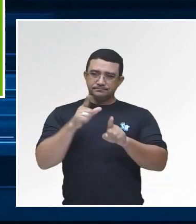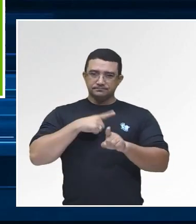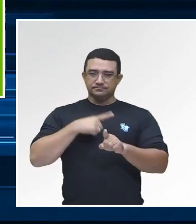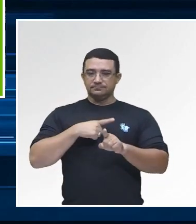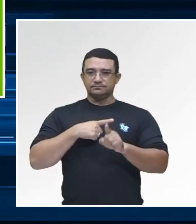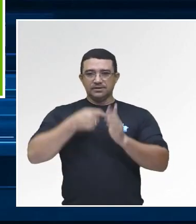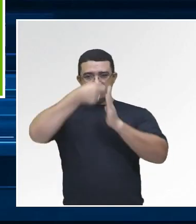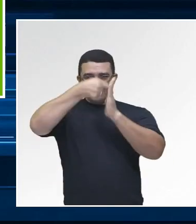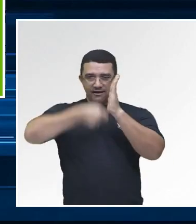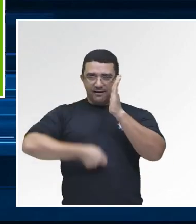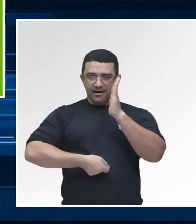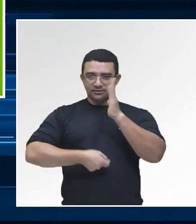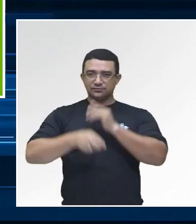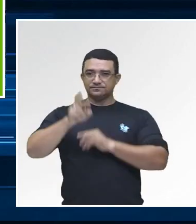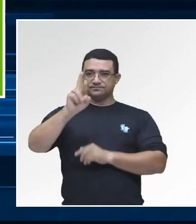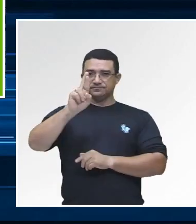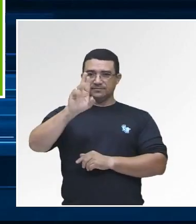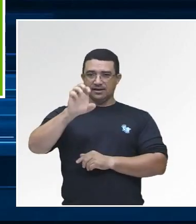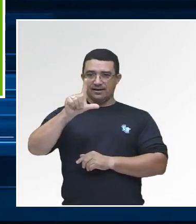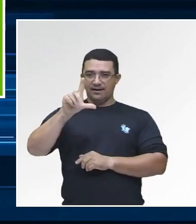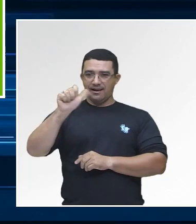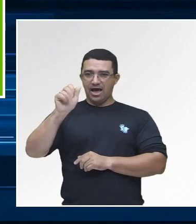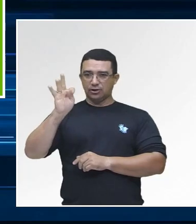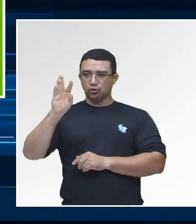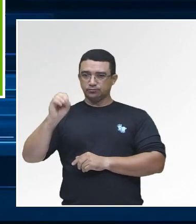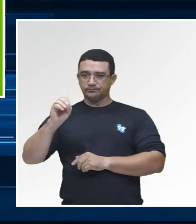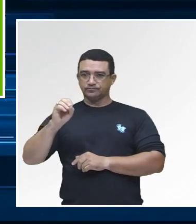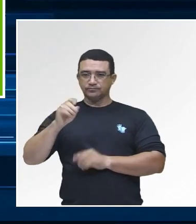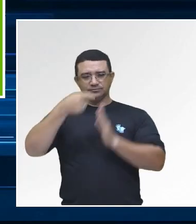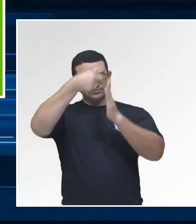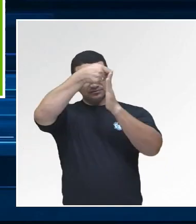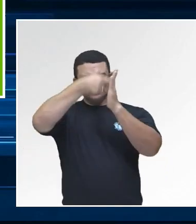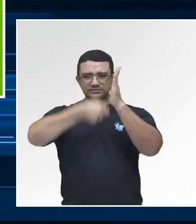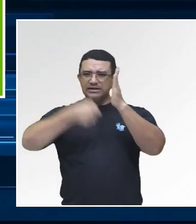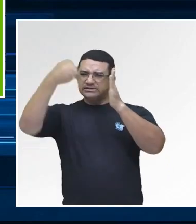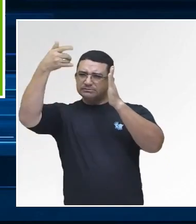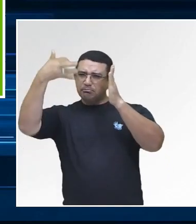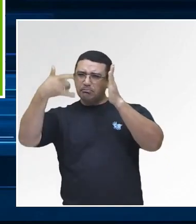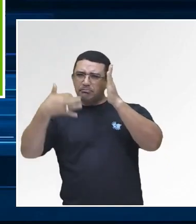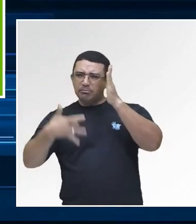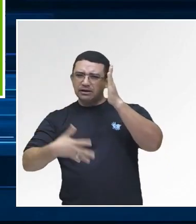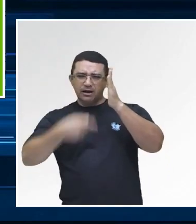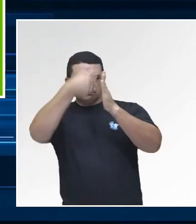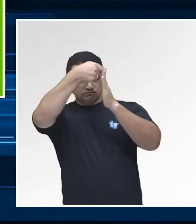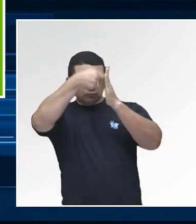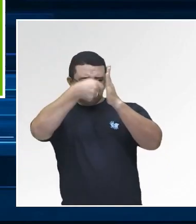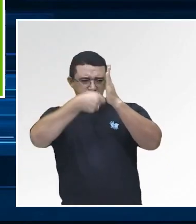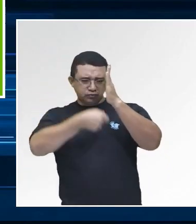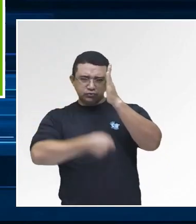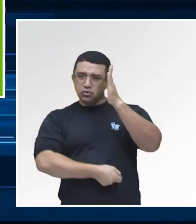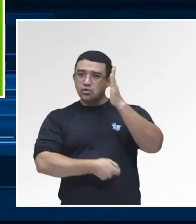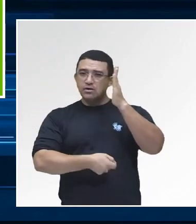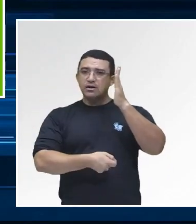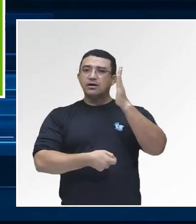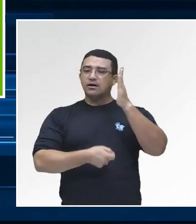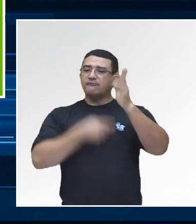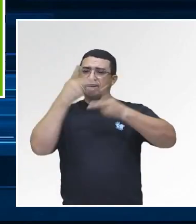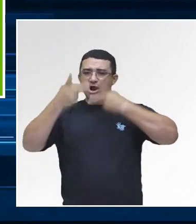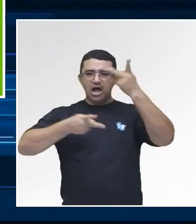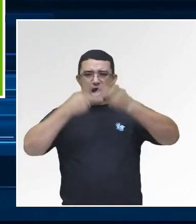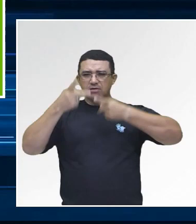relato, também já está dizendo relatar, né? É contar, é dizer